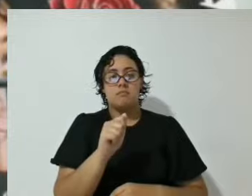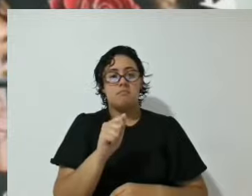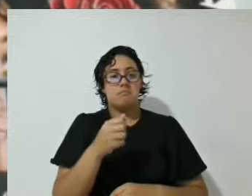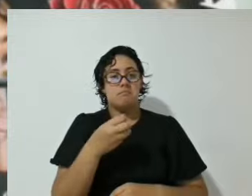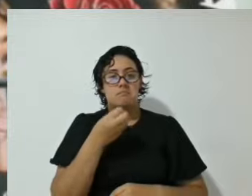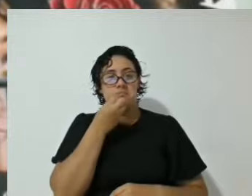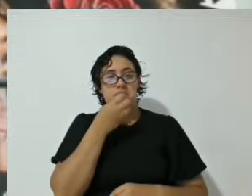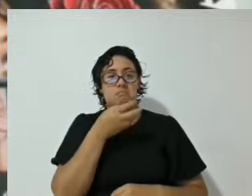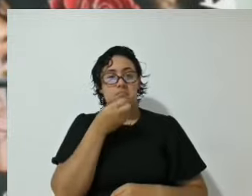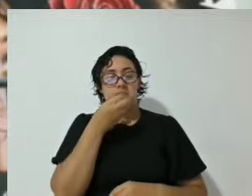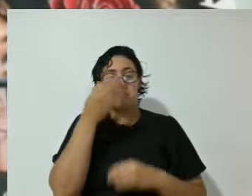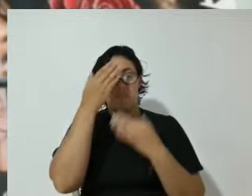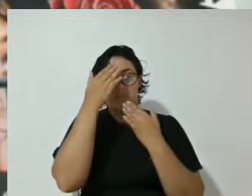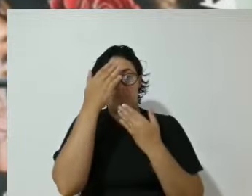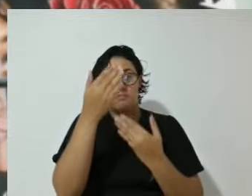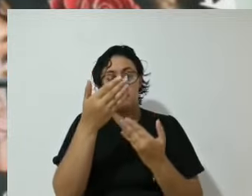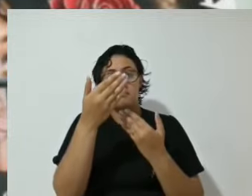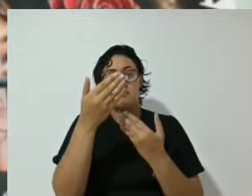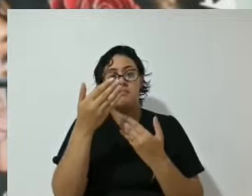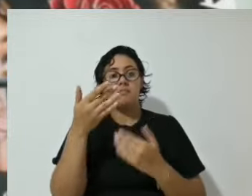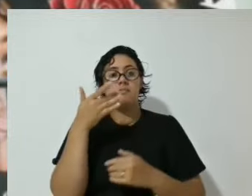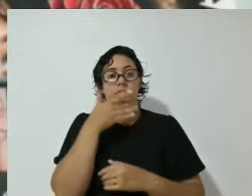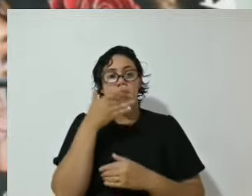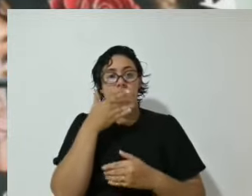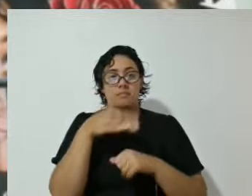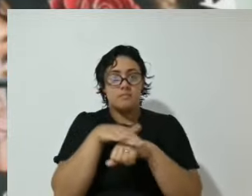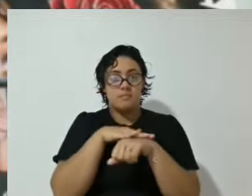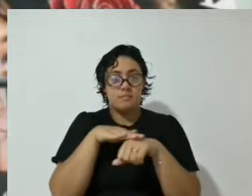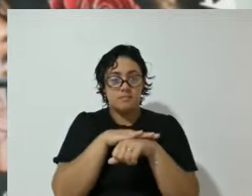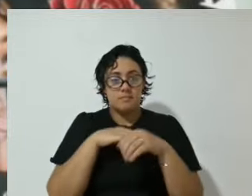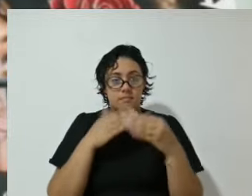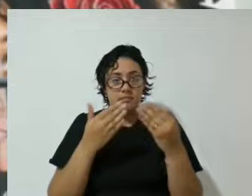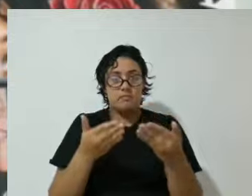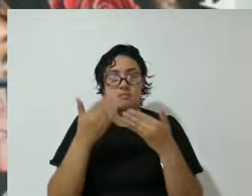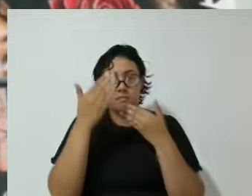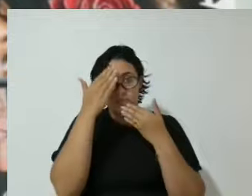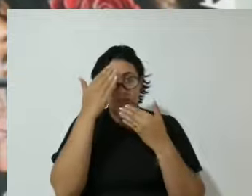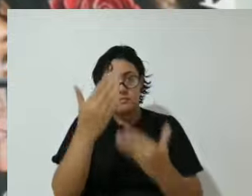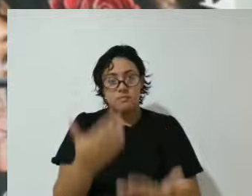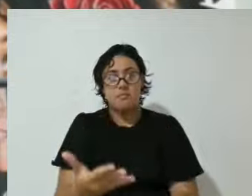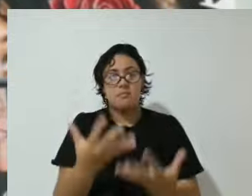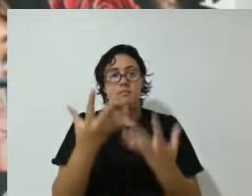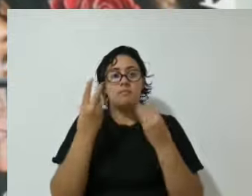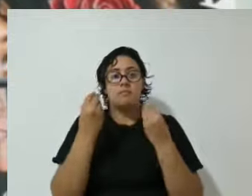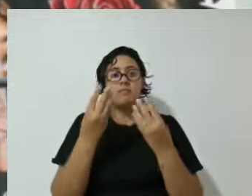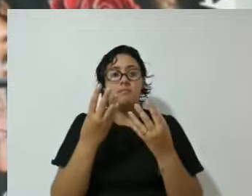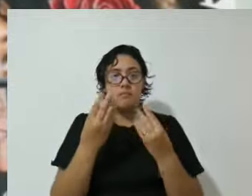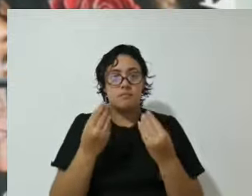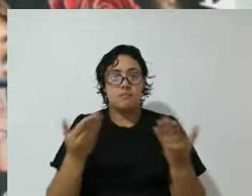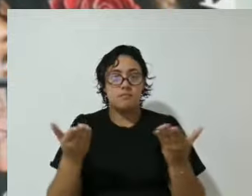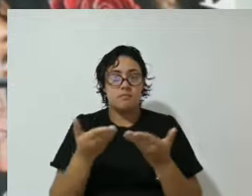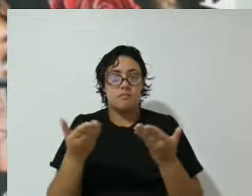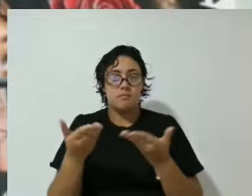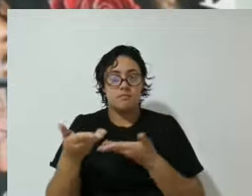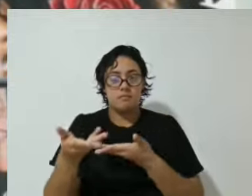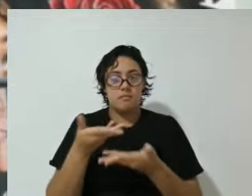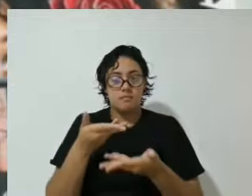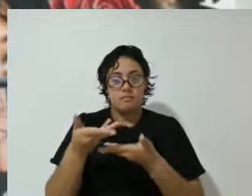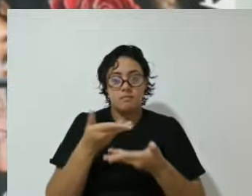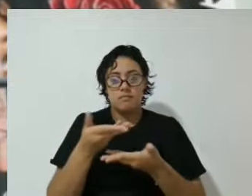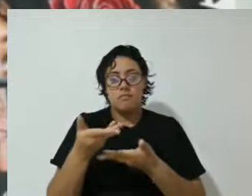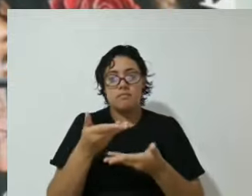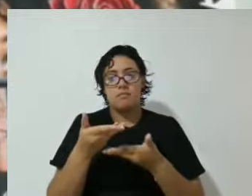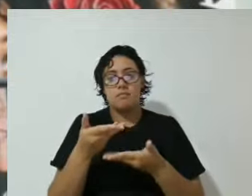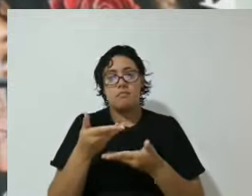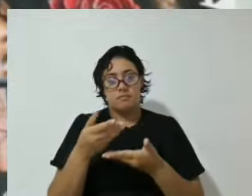obrigada, Marcela. Que delícia conversar com você. Agradecer Foi imensamente um por essa prazer. partilha, tá? Que